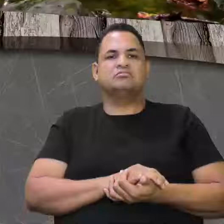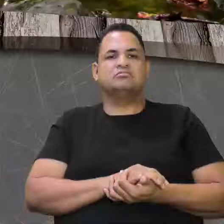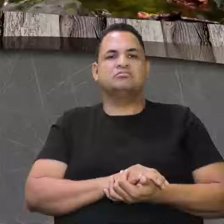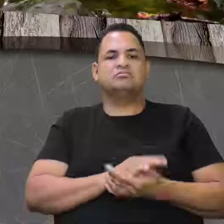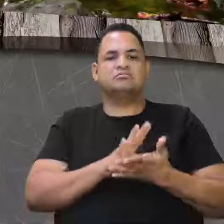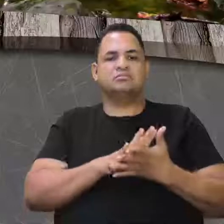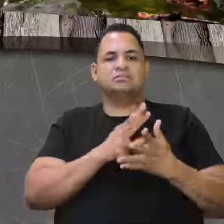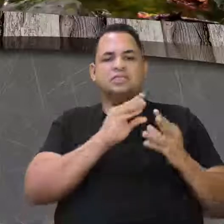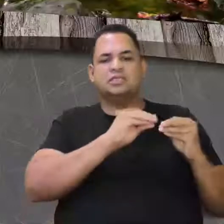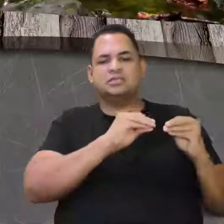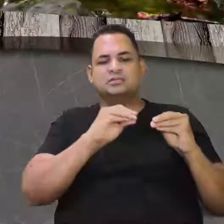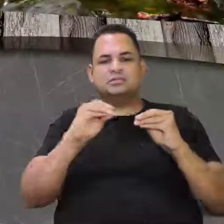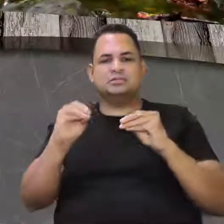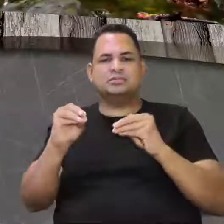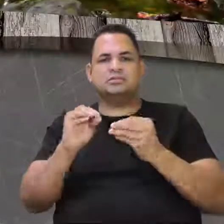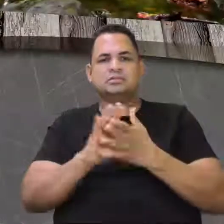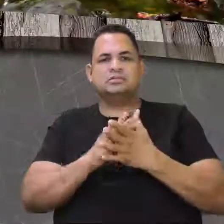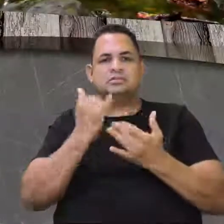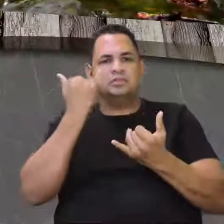levando